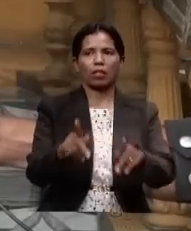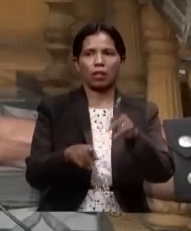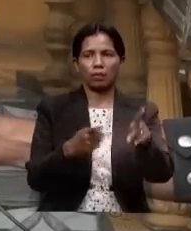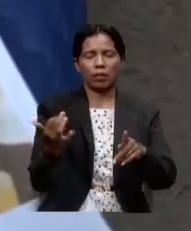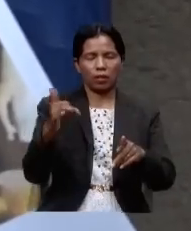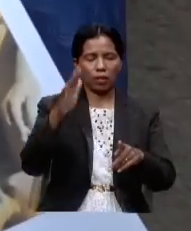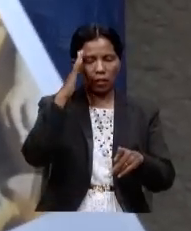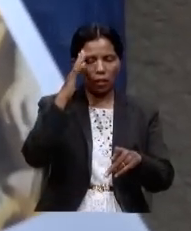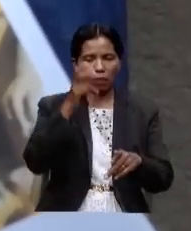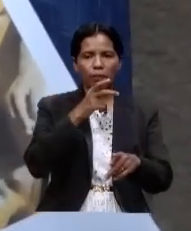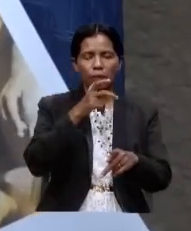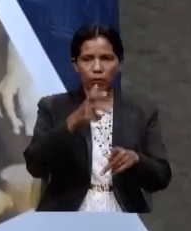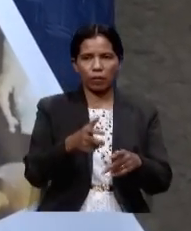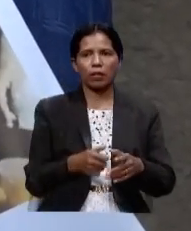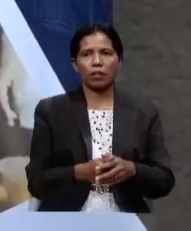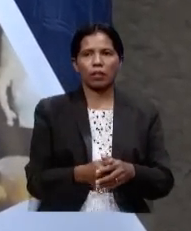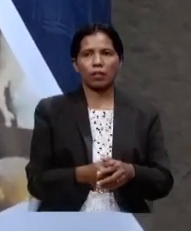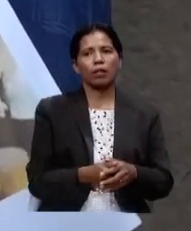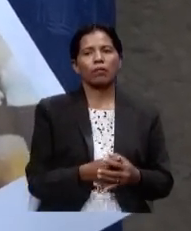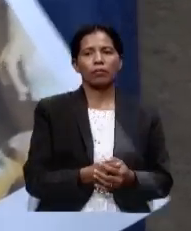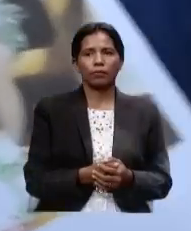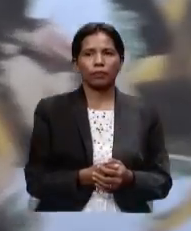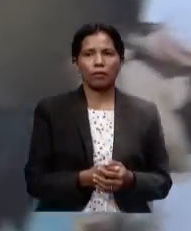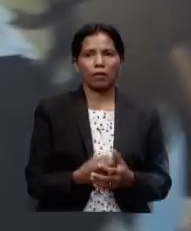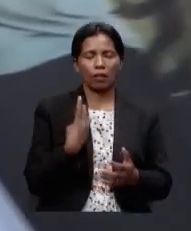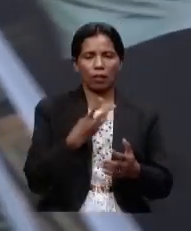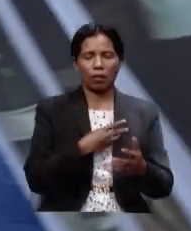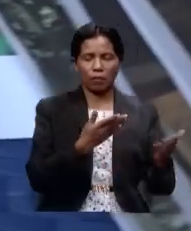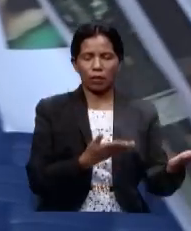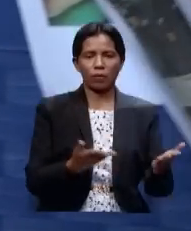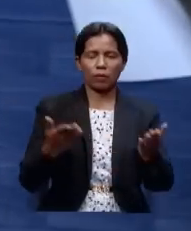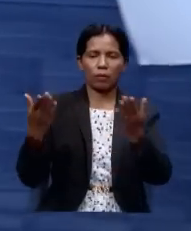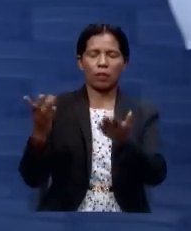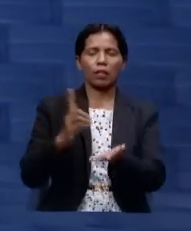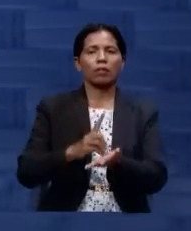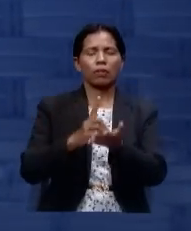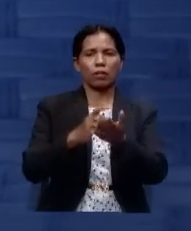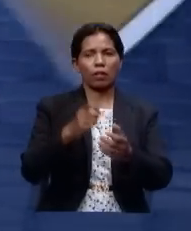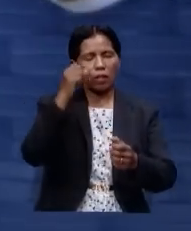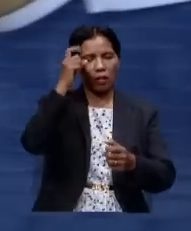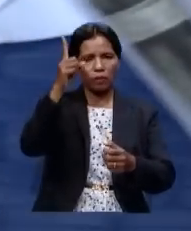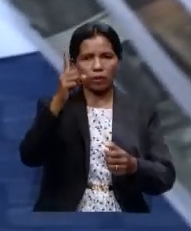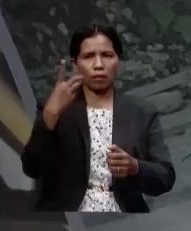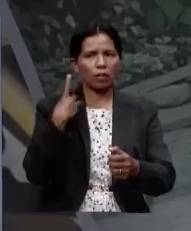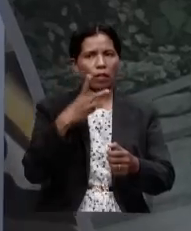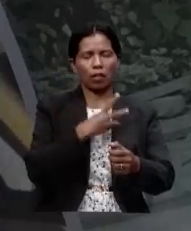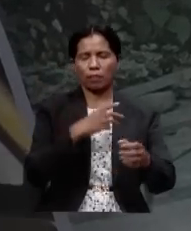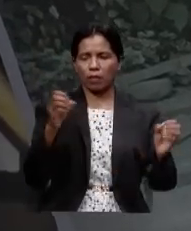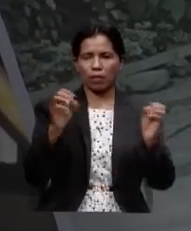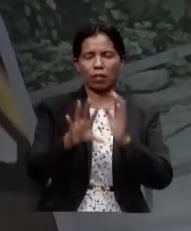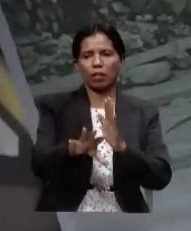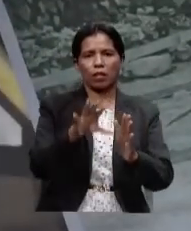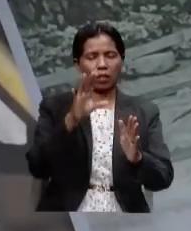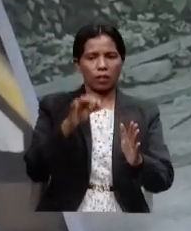li Portugis. Então ami tenta luriba defensor, defensor hak foda. Dia hau nungka hetan notifikasi. Ini alpugar